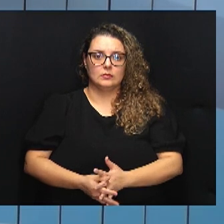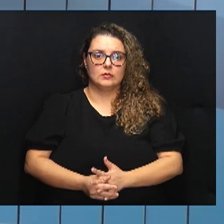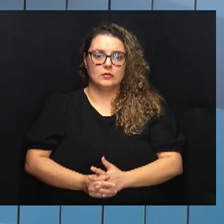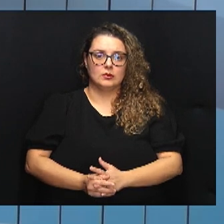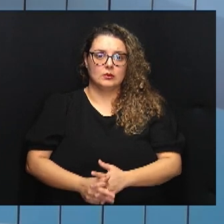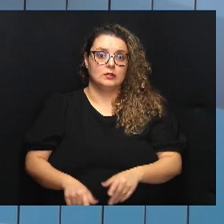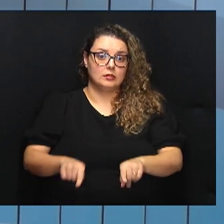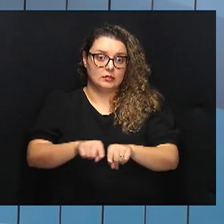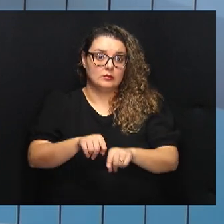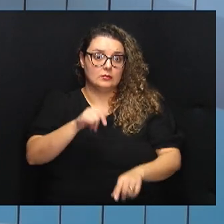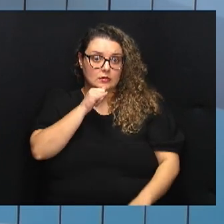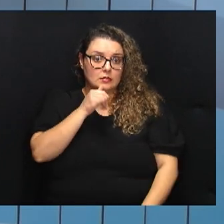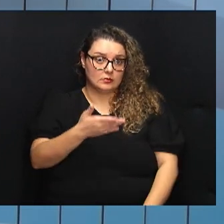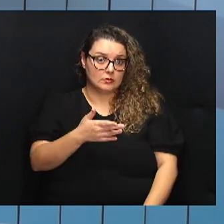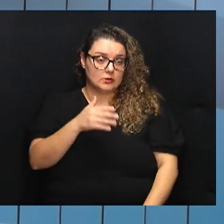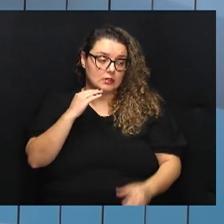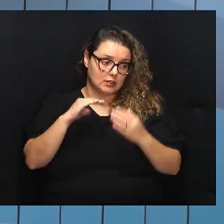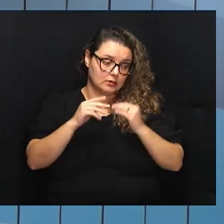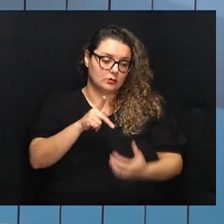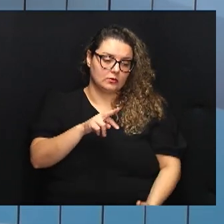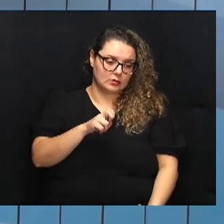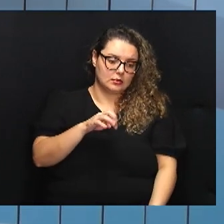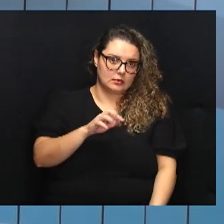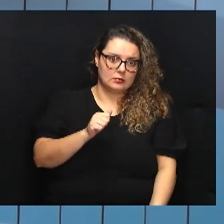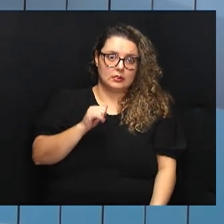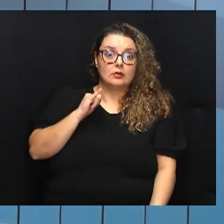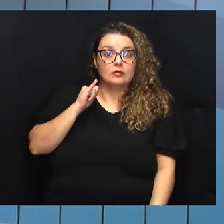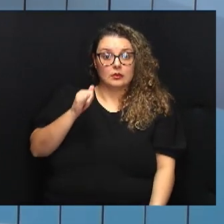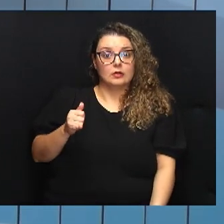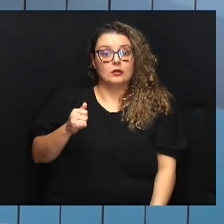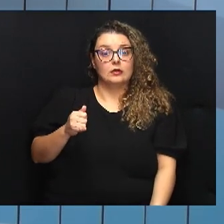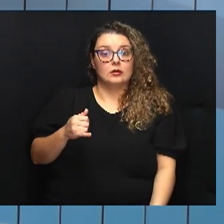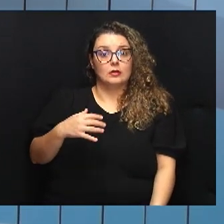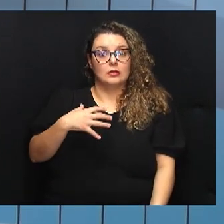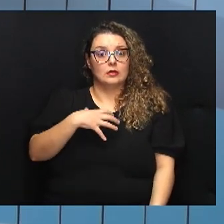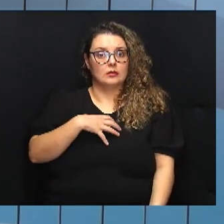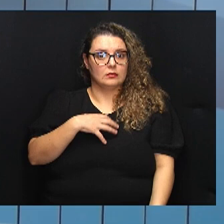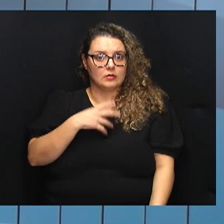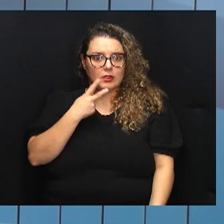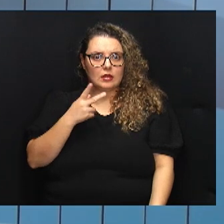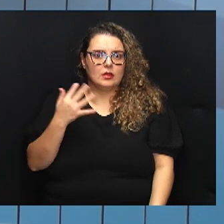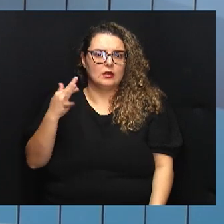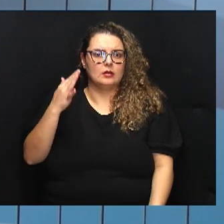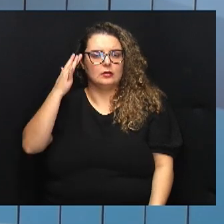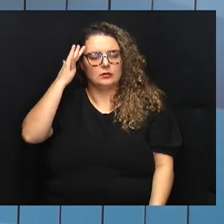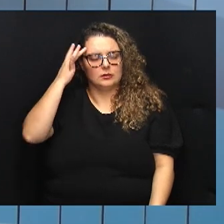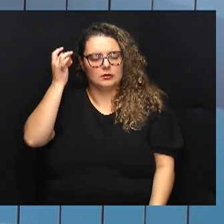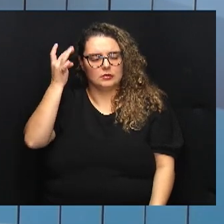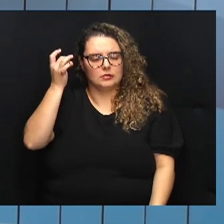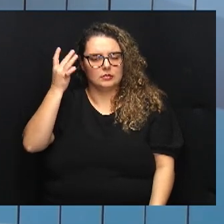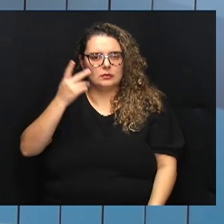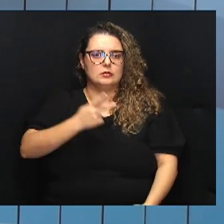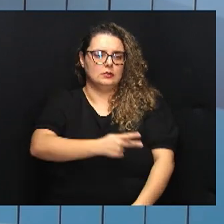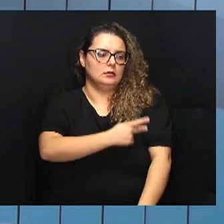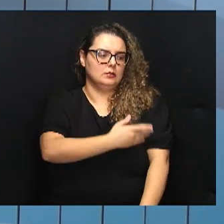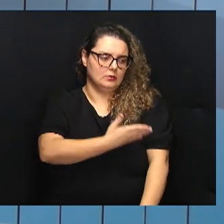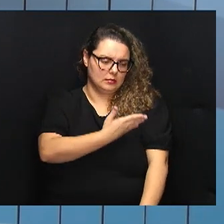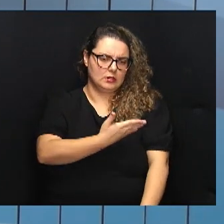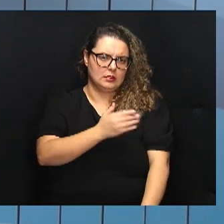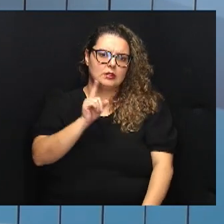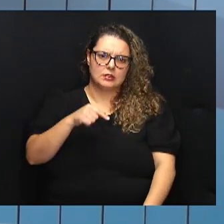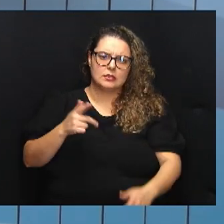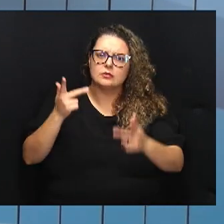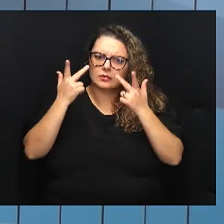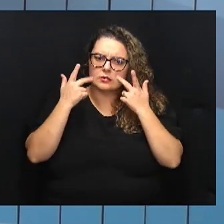né, o caso da Preta, ela comentou que começou a ter episódios de dores de cabeça e até pressão alta. Isso é